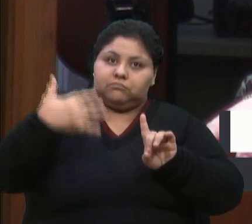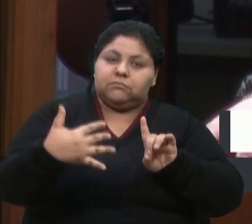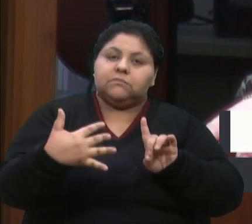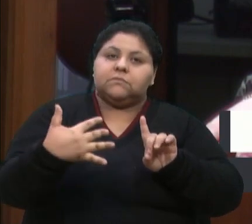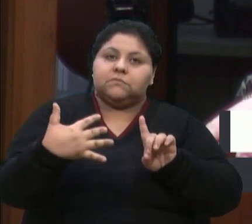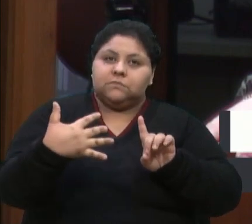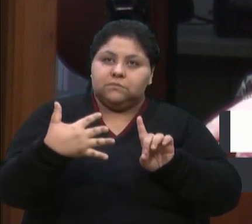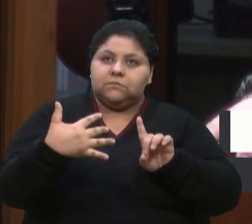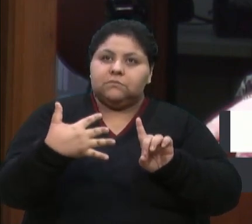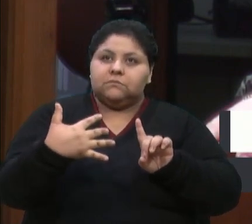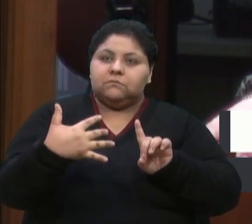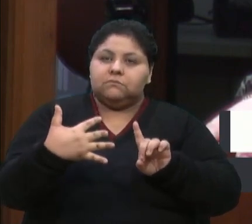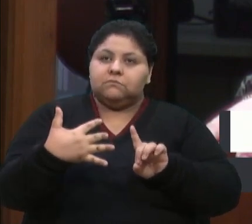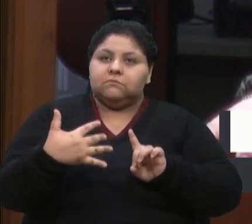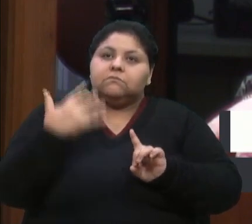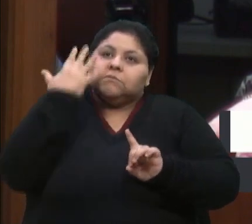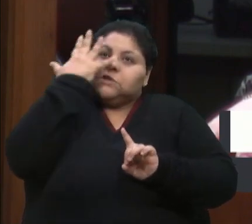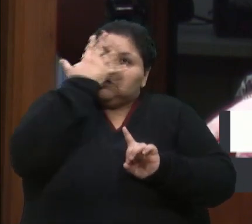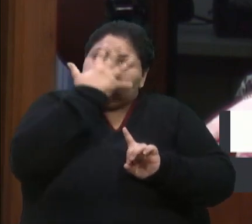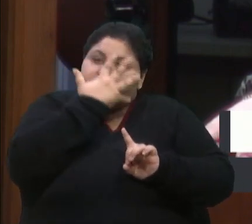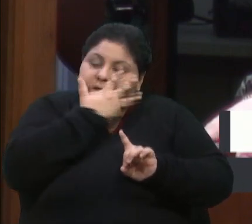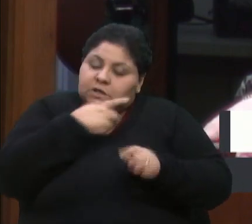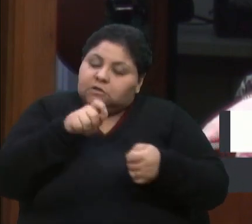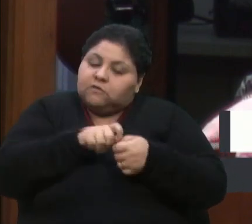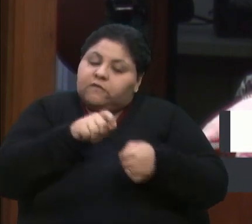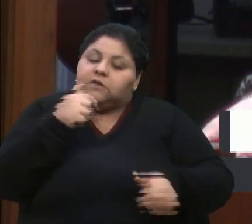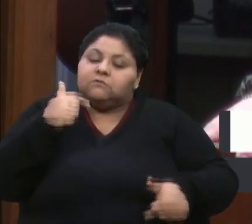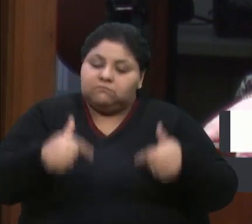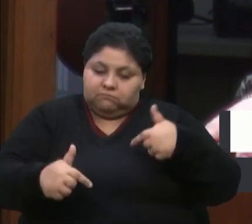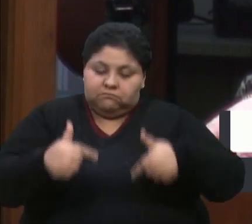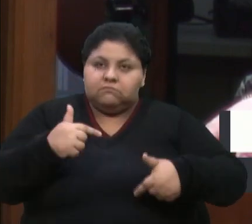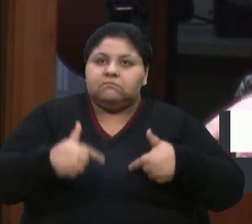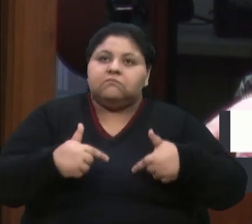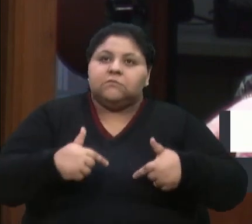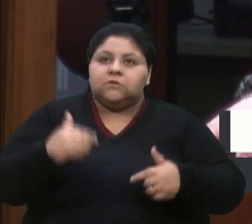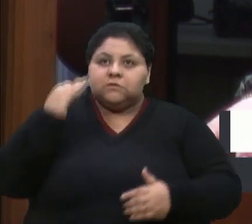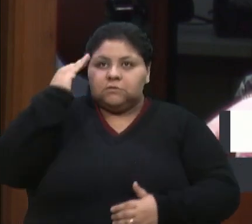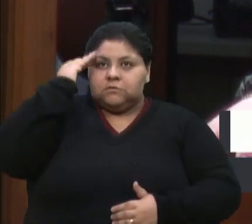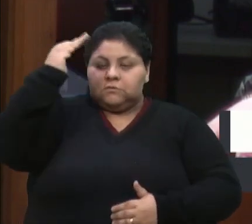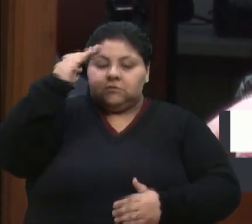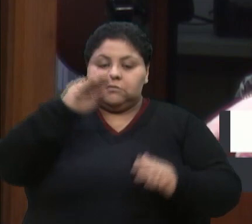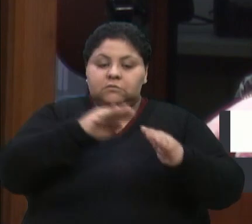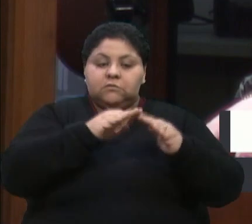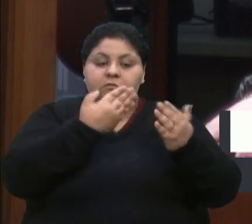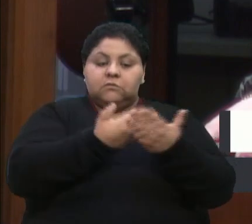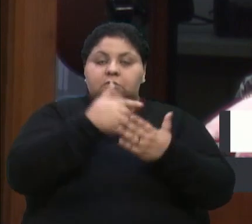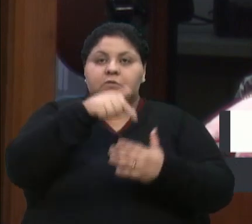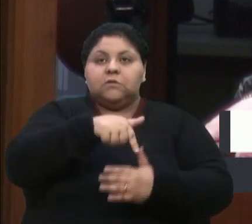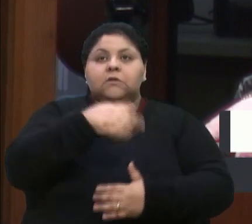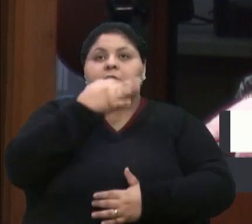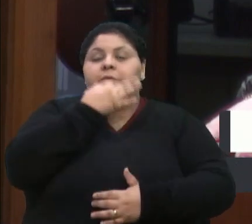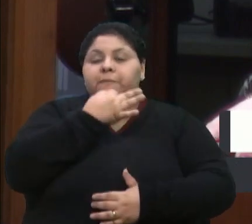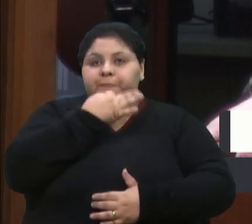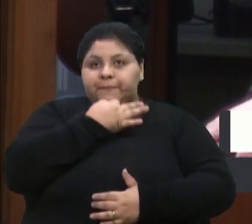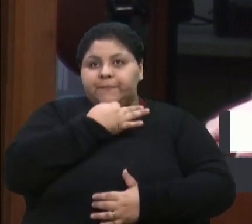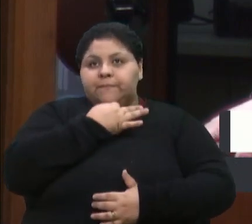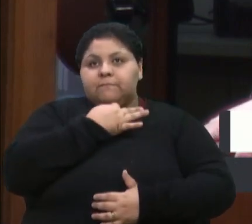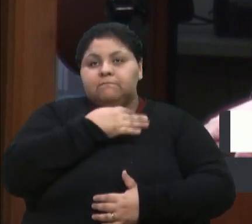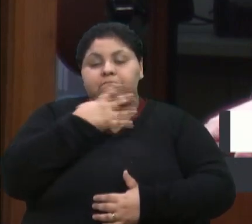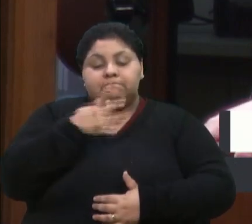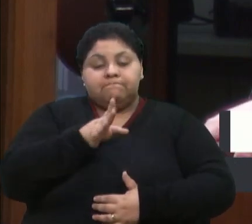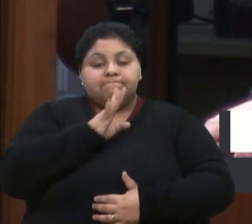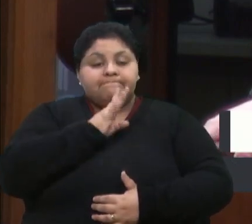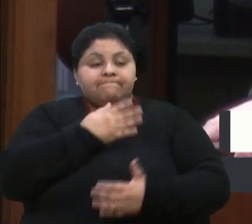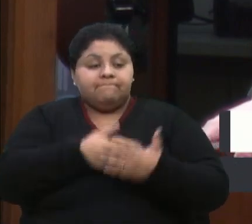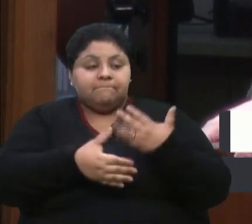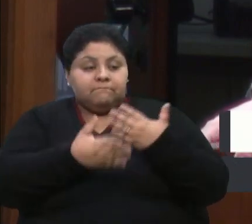e brilhantemente estão tocando o trabalho da guarda escolar em nosso município. Então, para conhecimento de todos, a